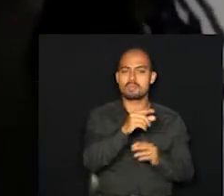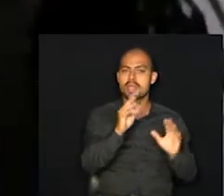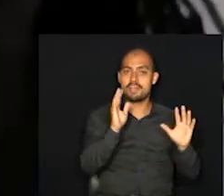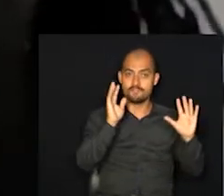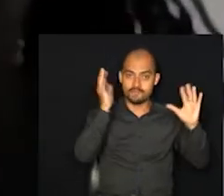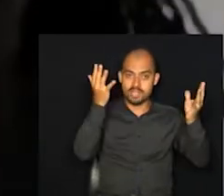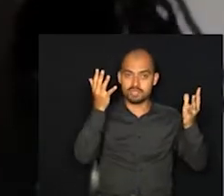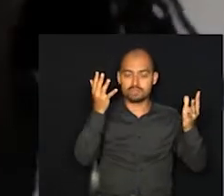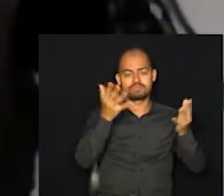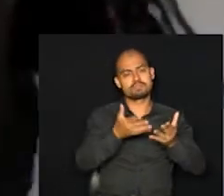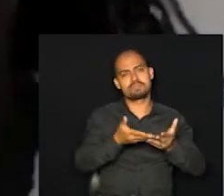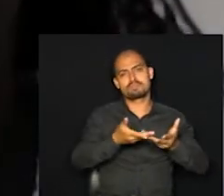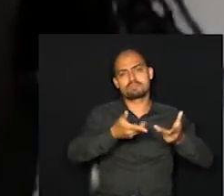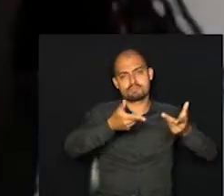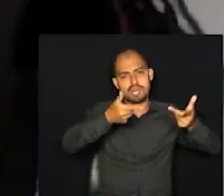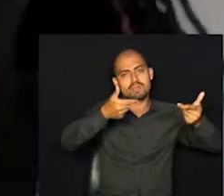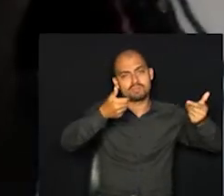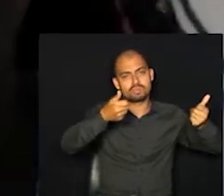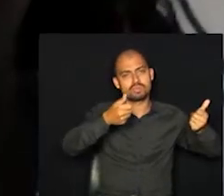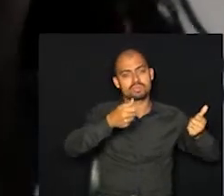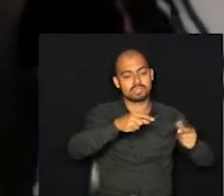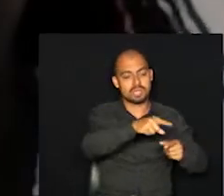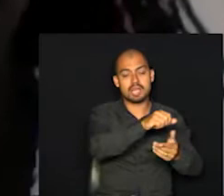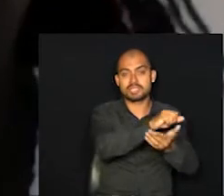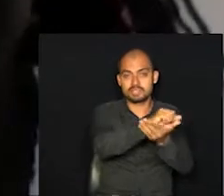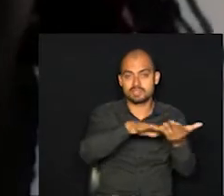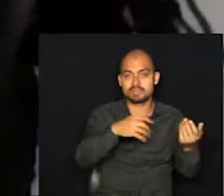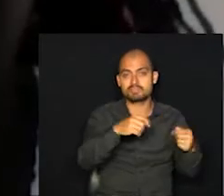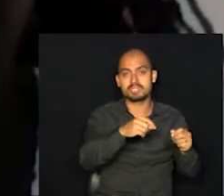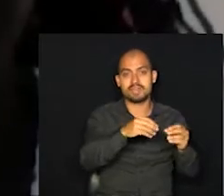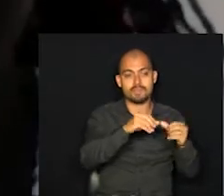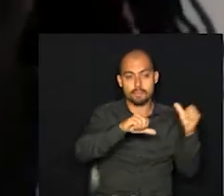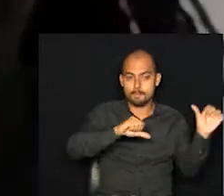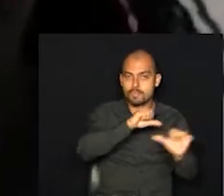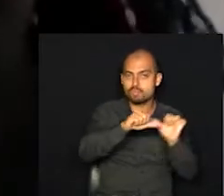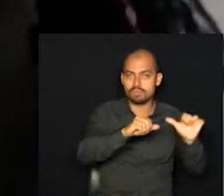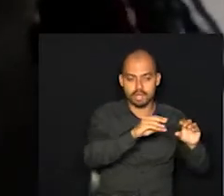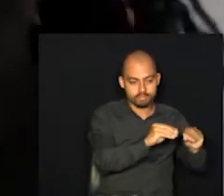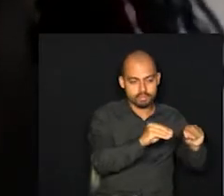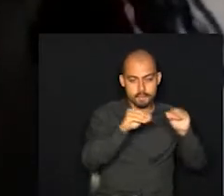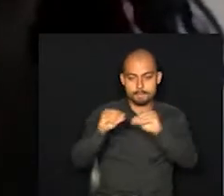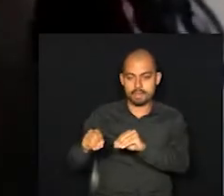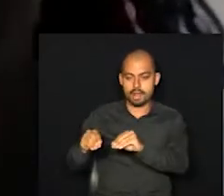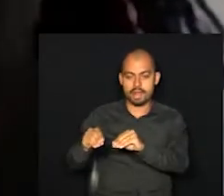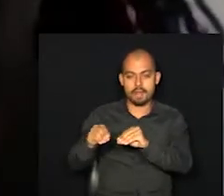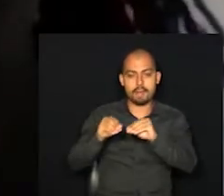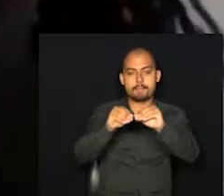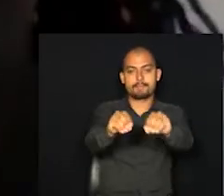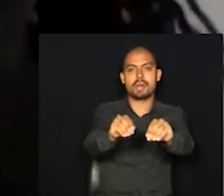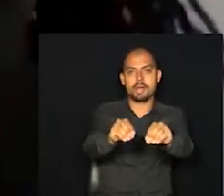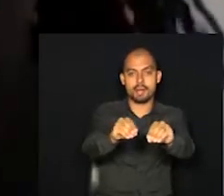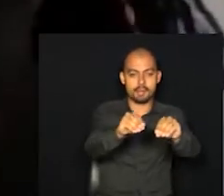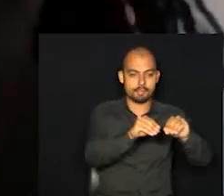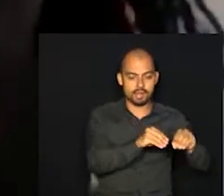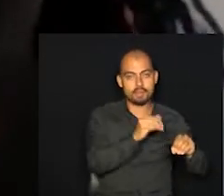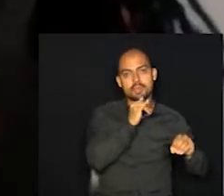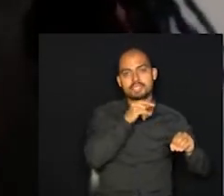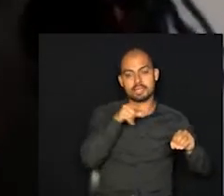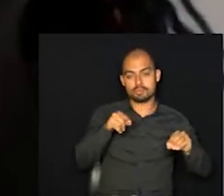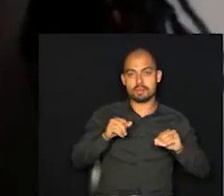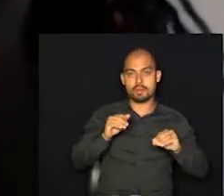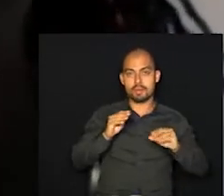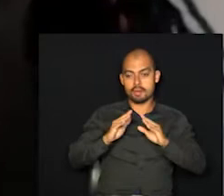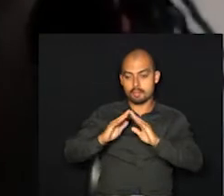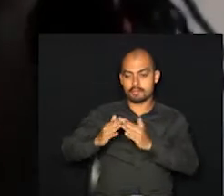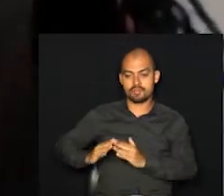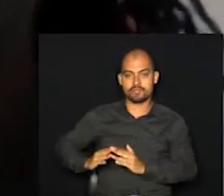essas atividades, elas tinham que ser itinerantes. Ao invés de... É aquela coisa, assim, se você levar para a periferia, você levar para as